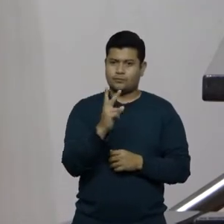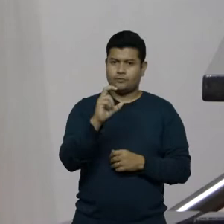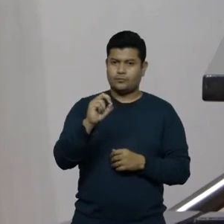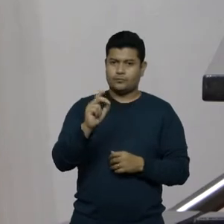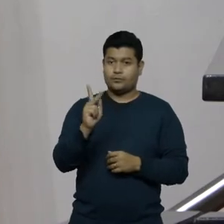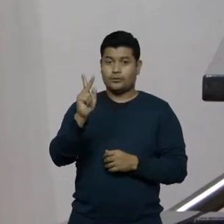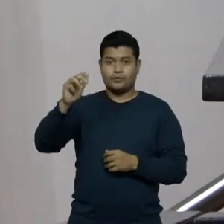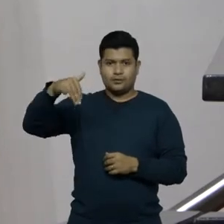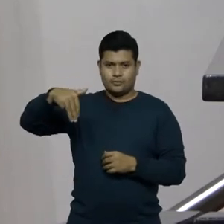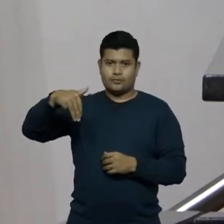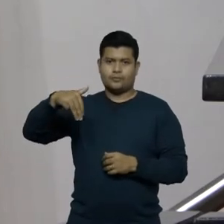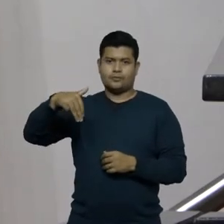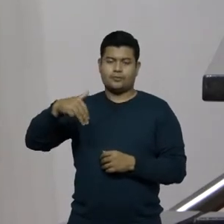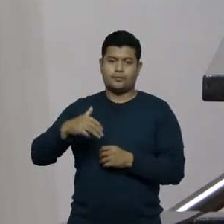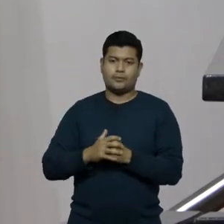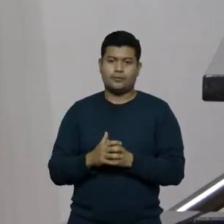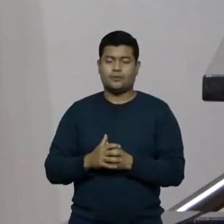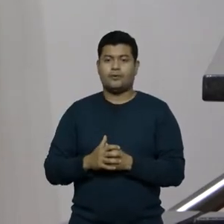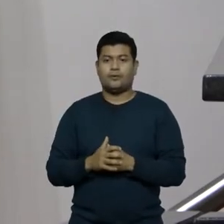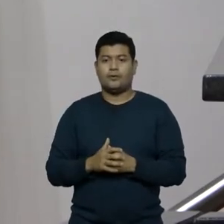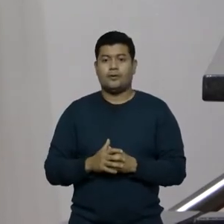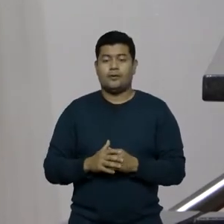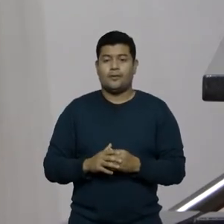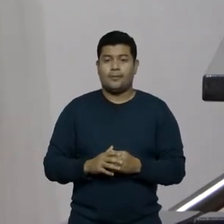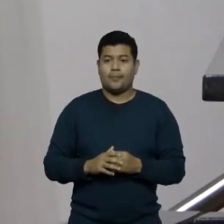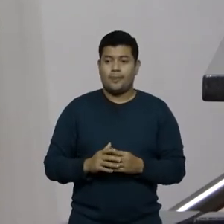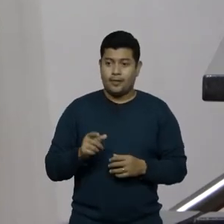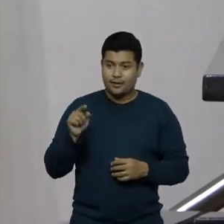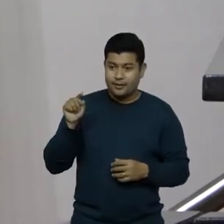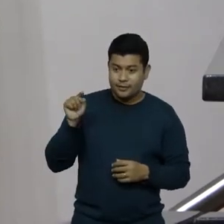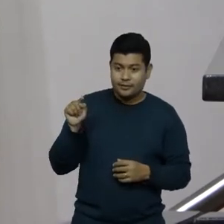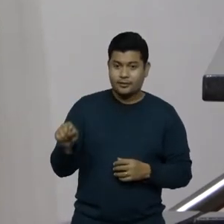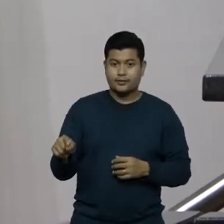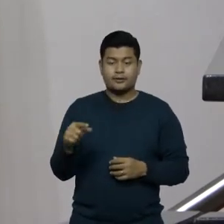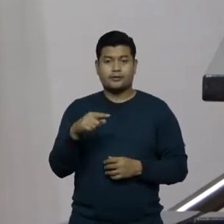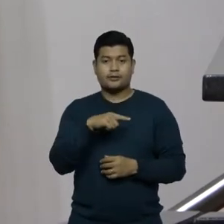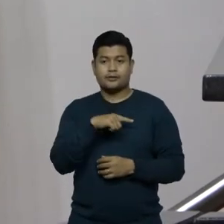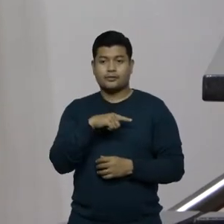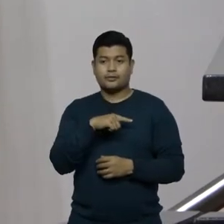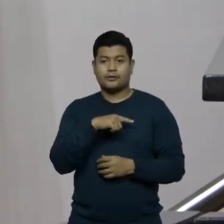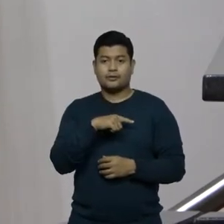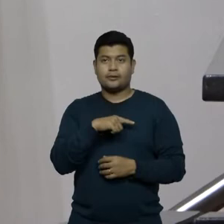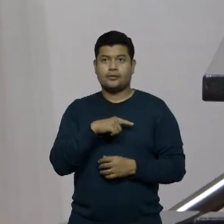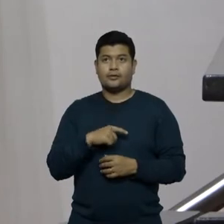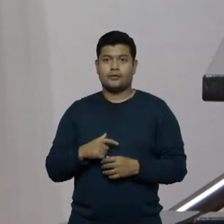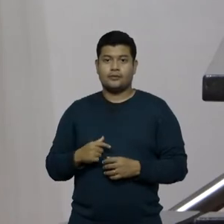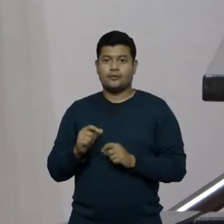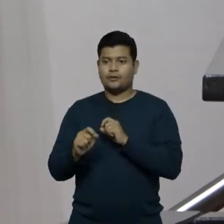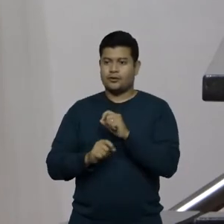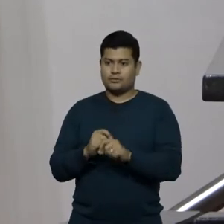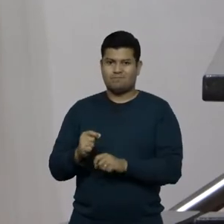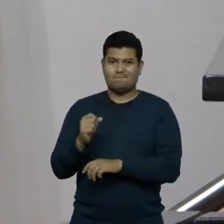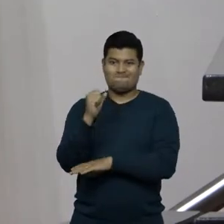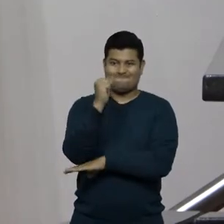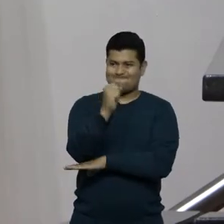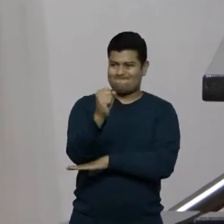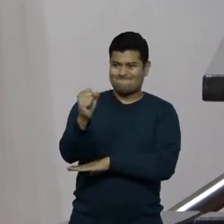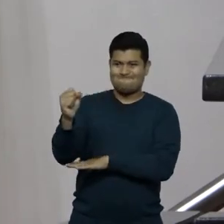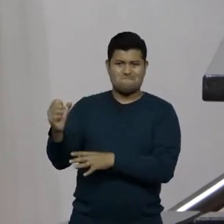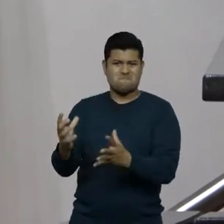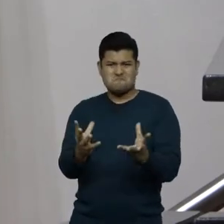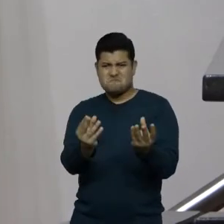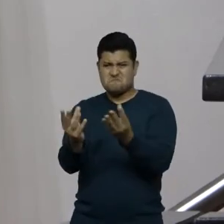da sede Oi e fui lá aonde nós tivermos a matança de